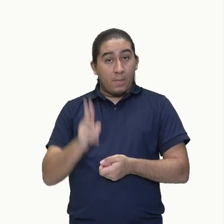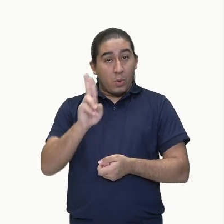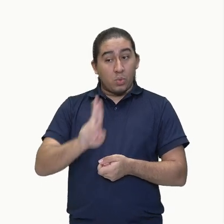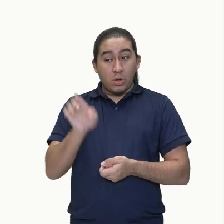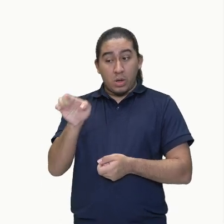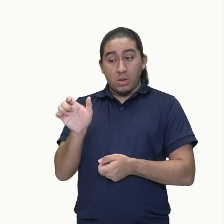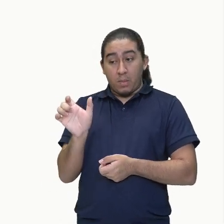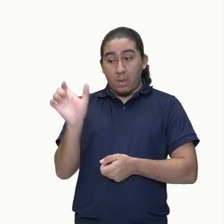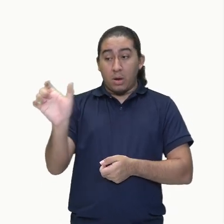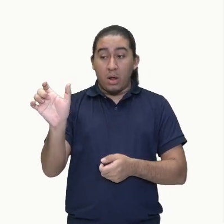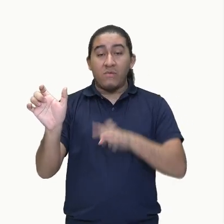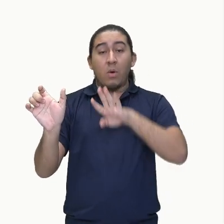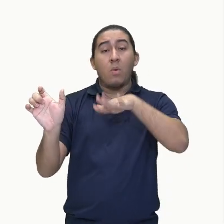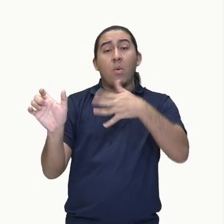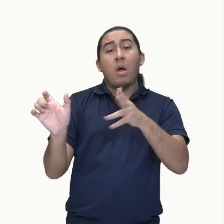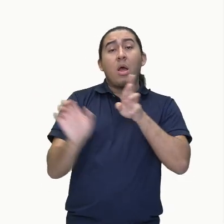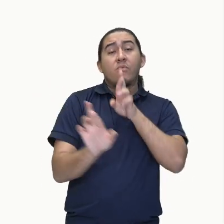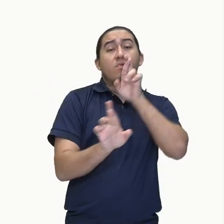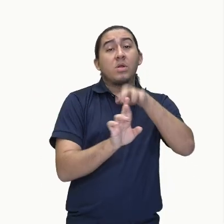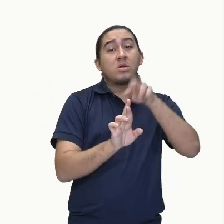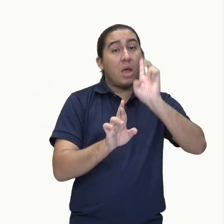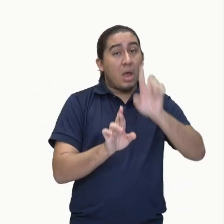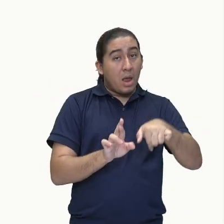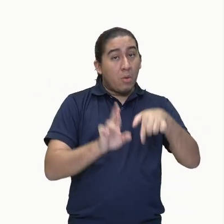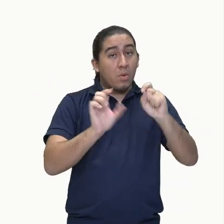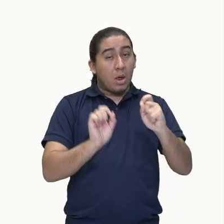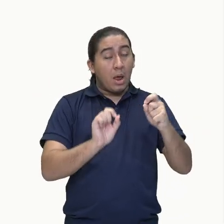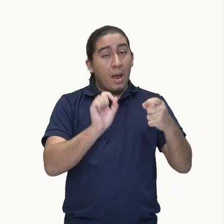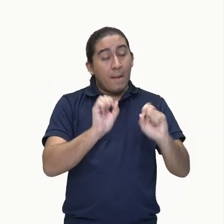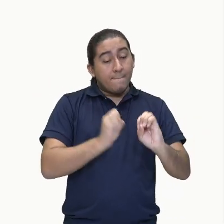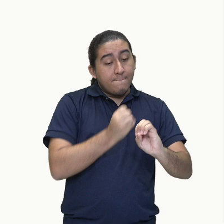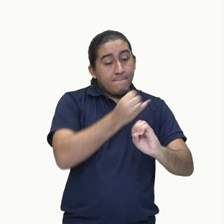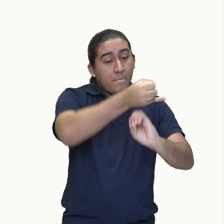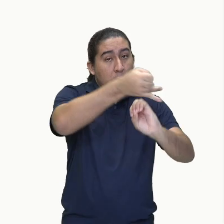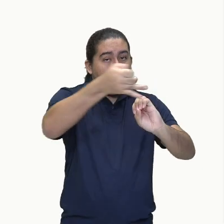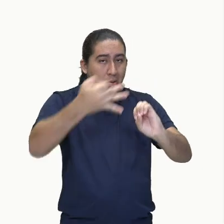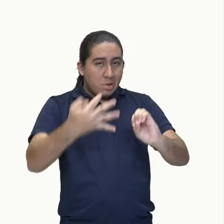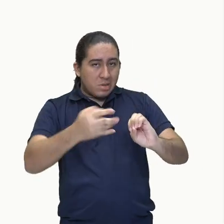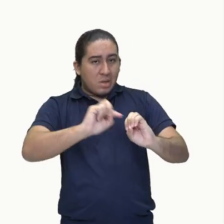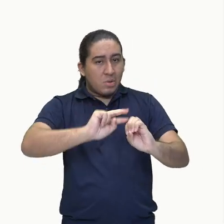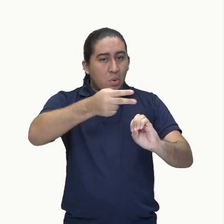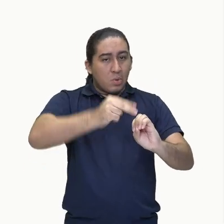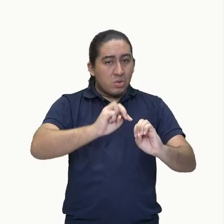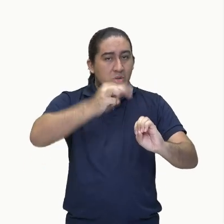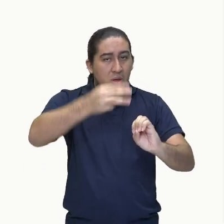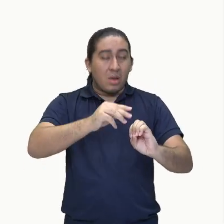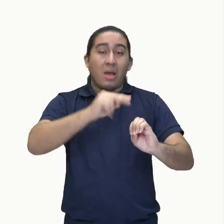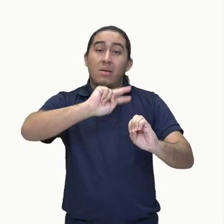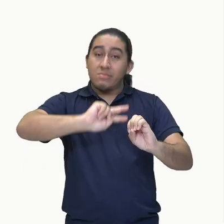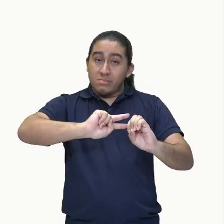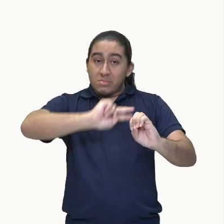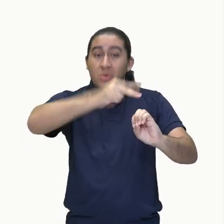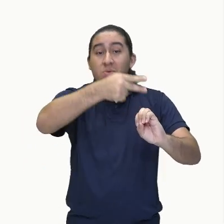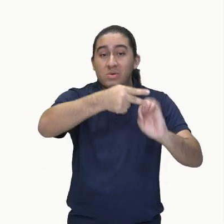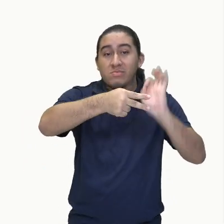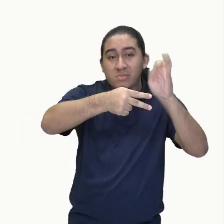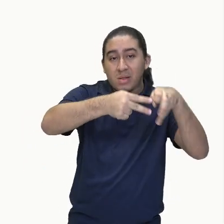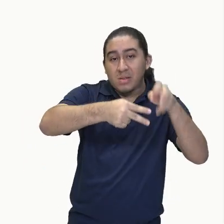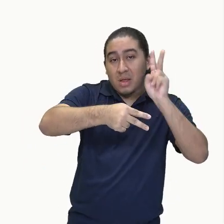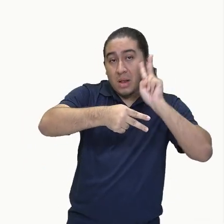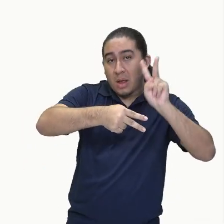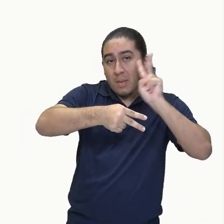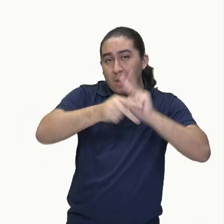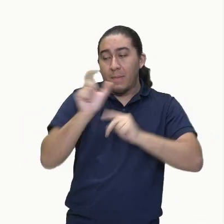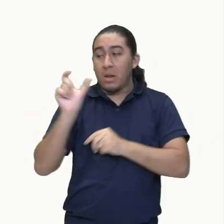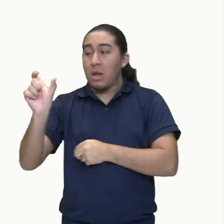estou falando da potência 2, beleza? Então, a palavra